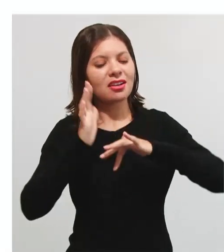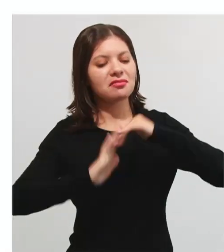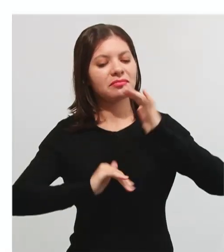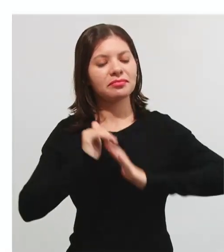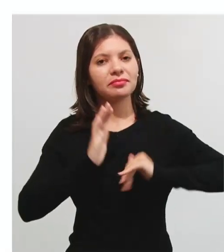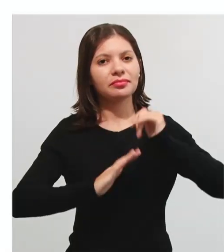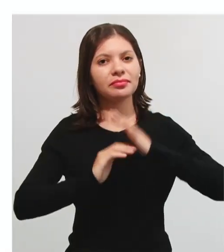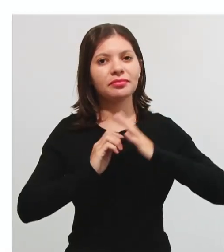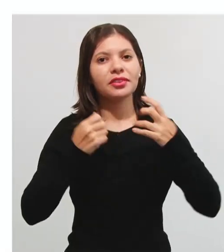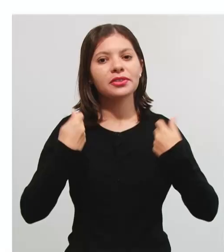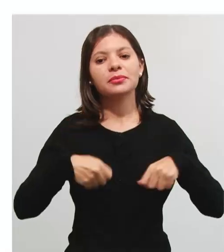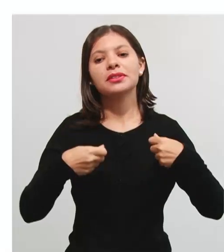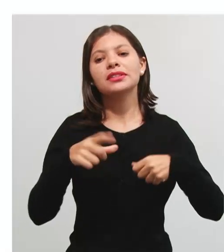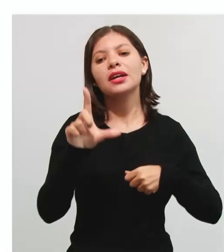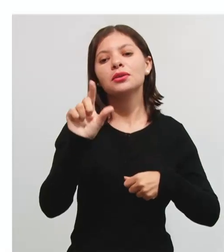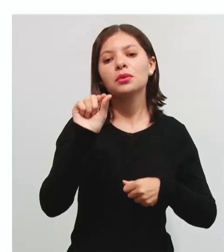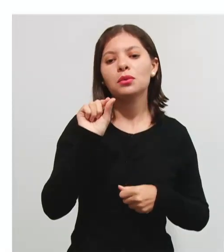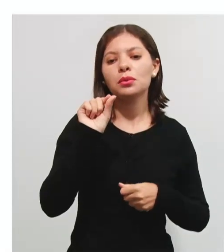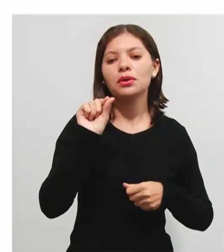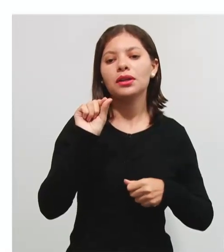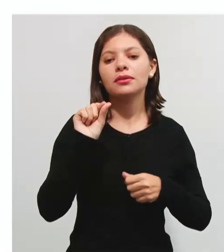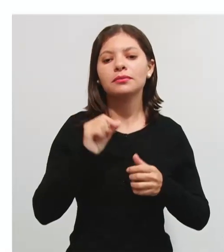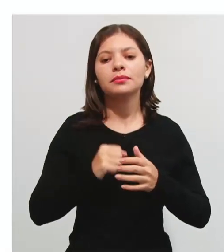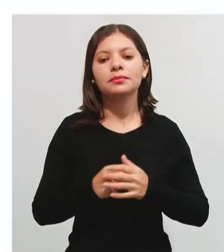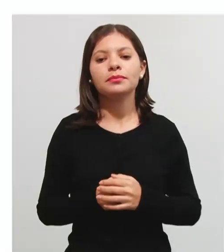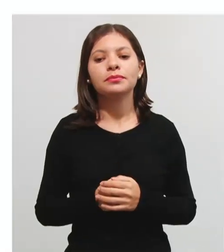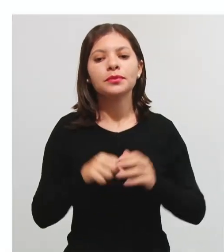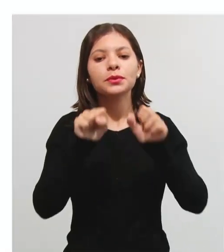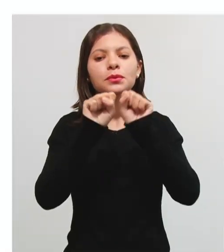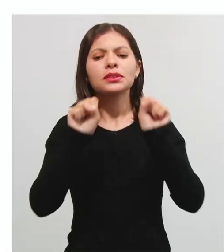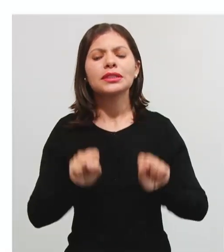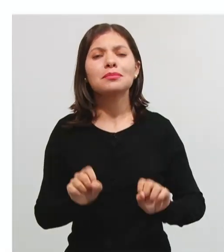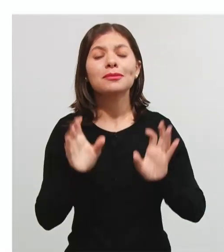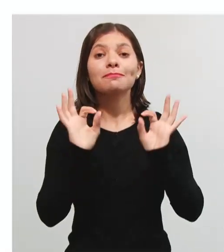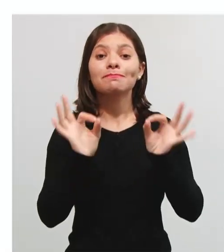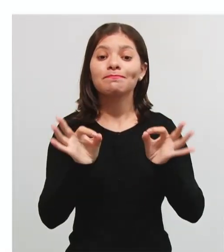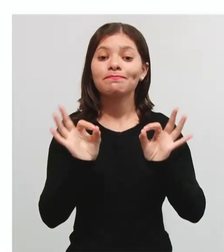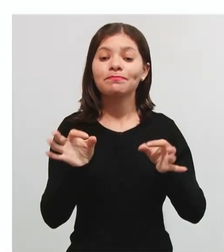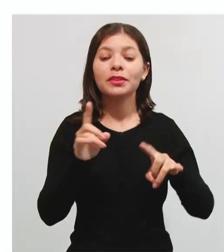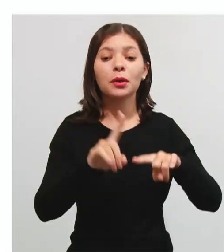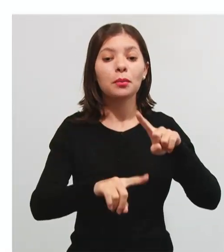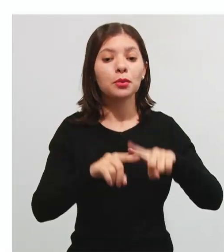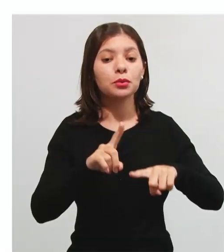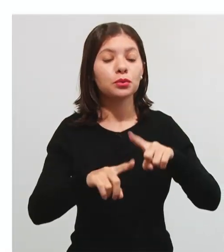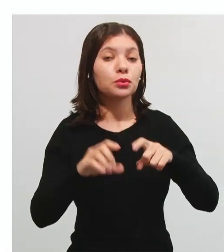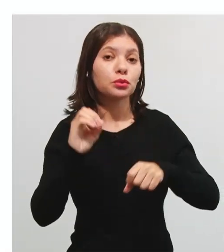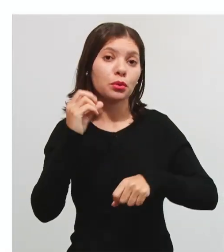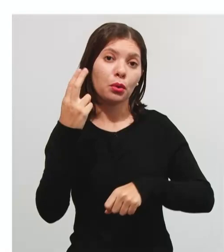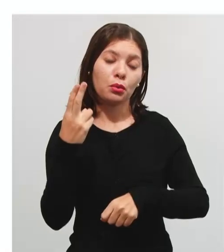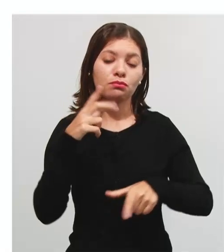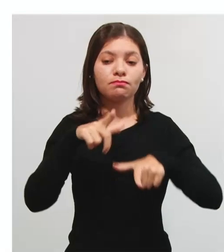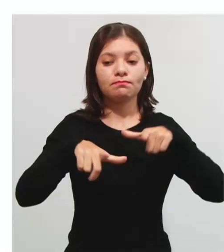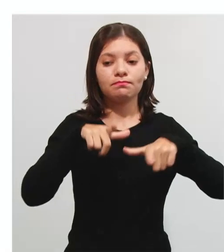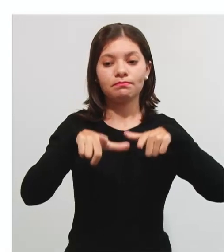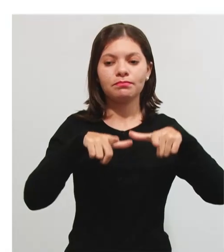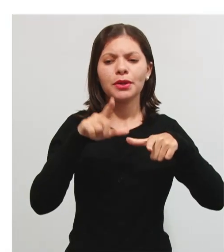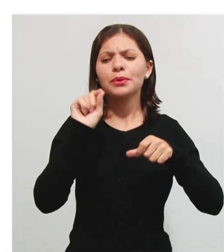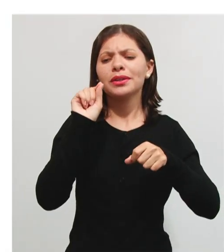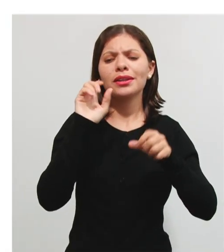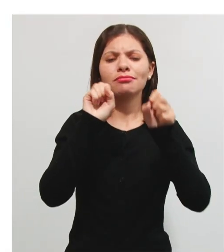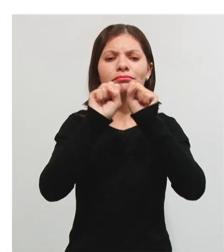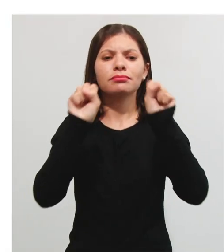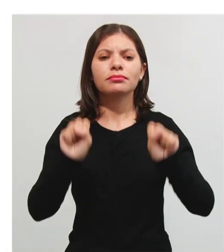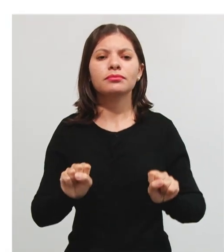requer a escolha e a definição de um sistema de produção que seja mais adequado ao produto ou ao serviço pretendido. Mas o que seria esse sistema de